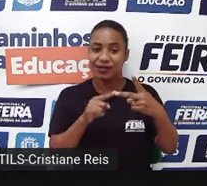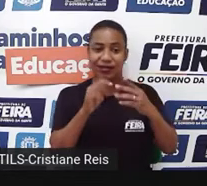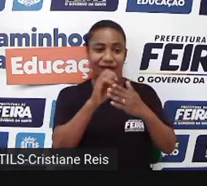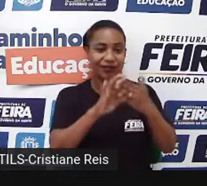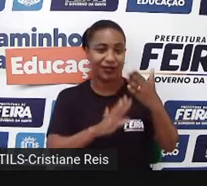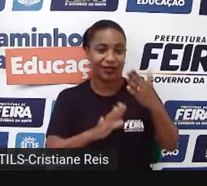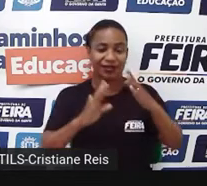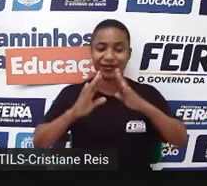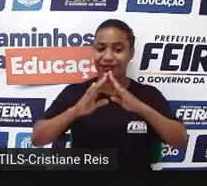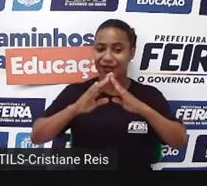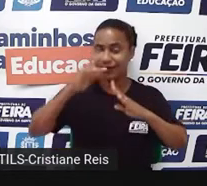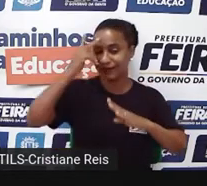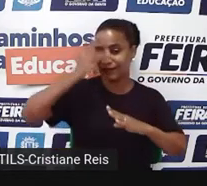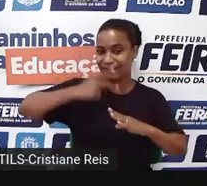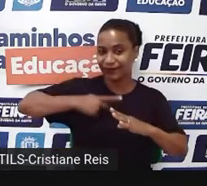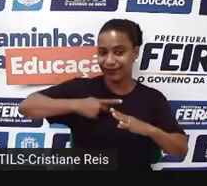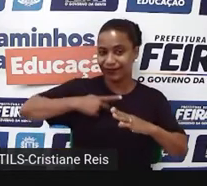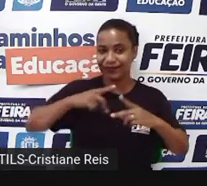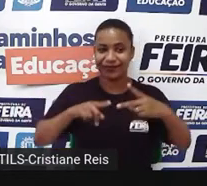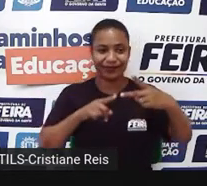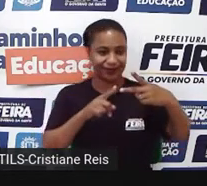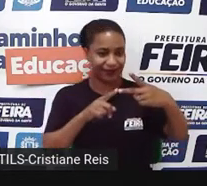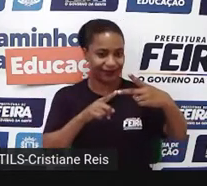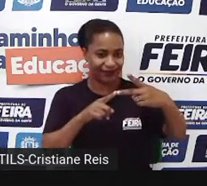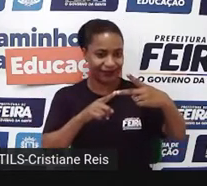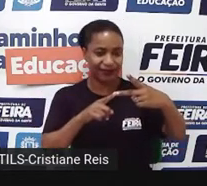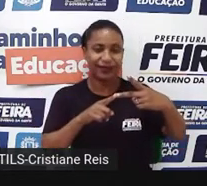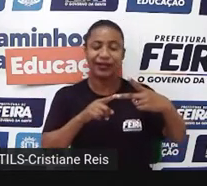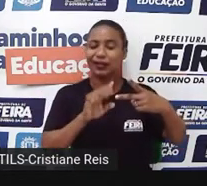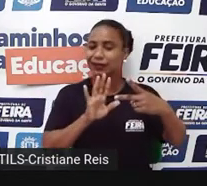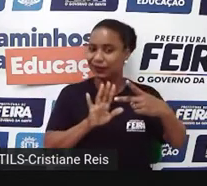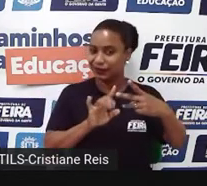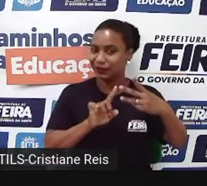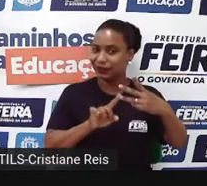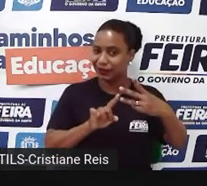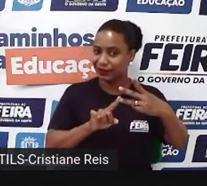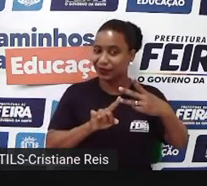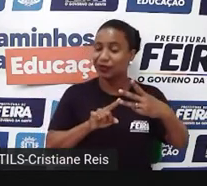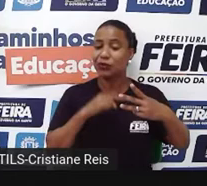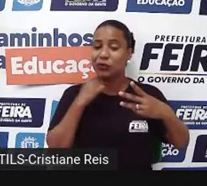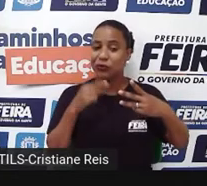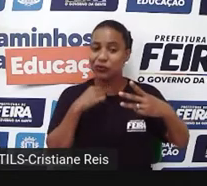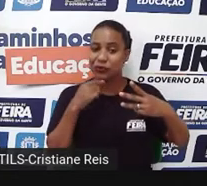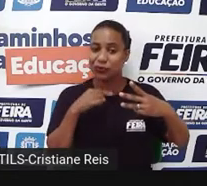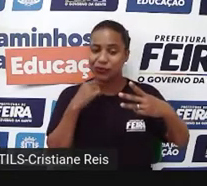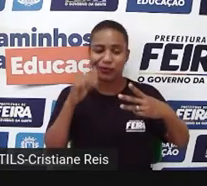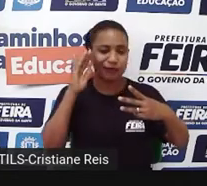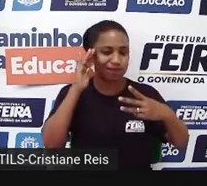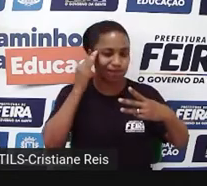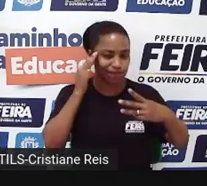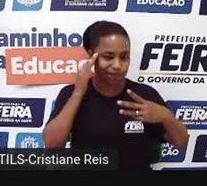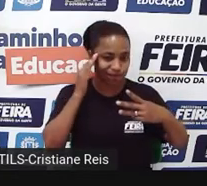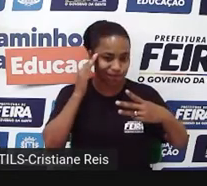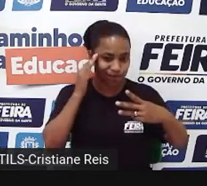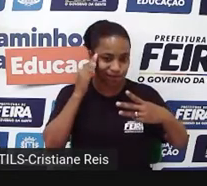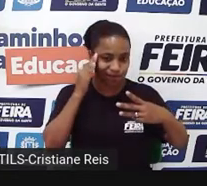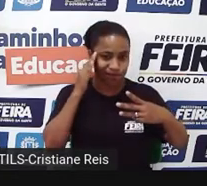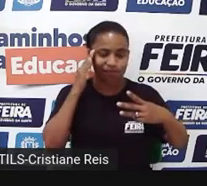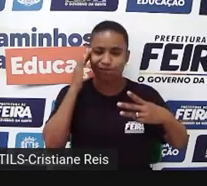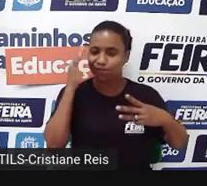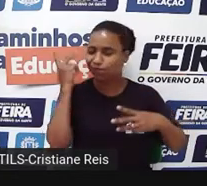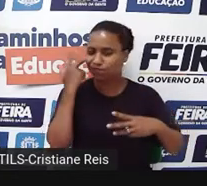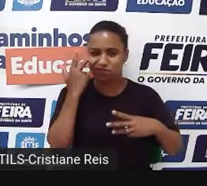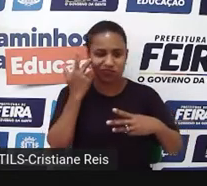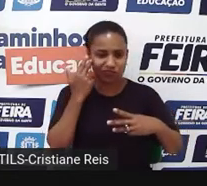de casa, homework. E aquelas doubts, aquelas dúvidas que surgem durante a aula, que